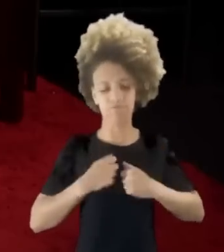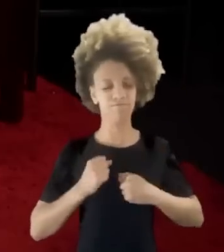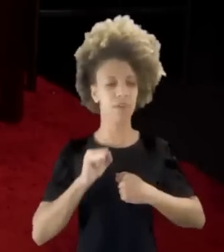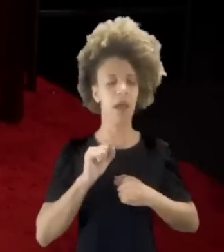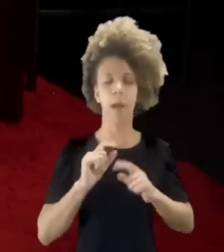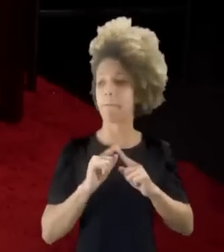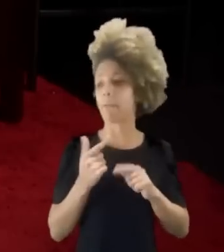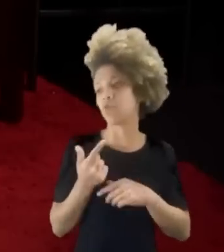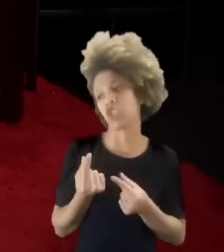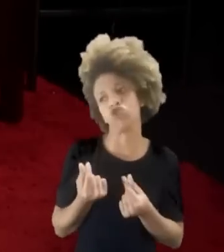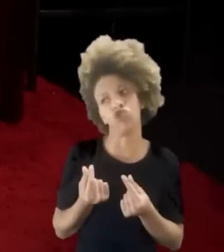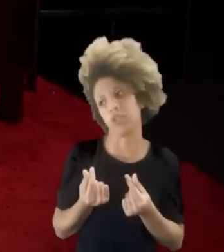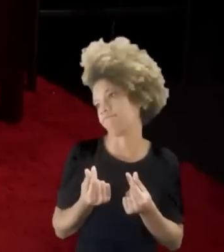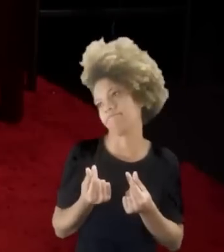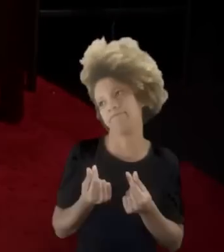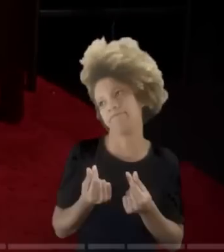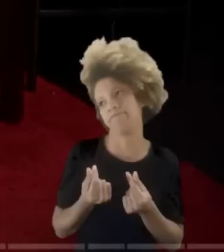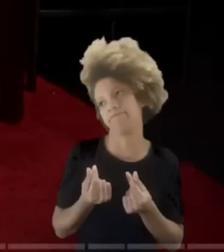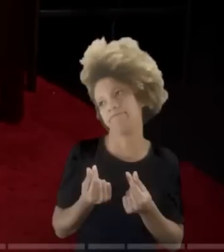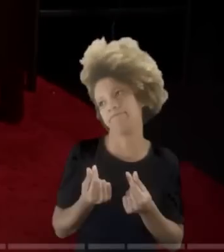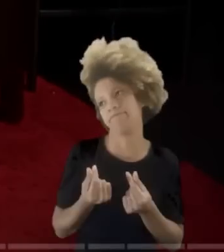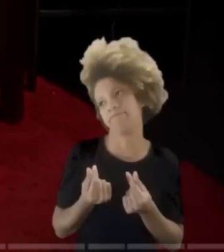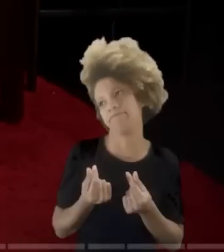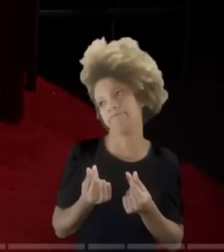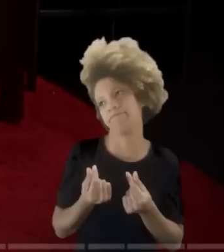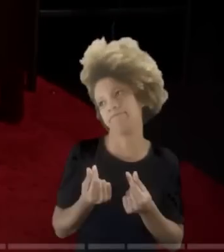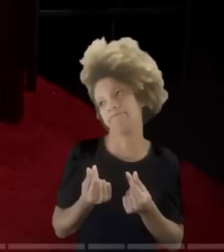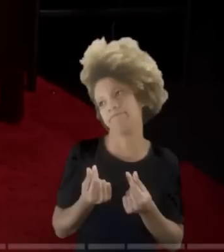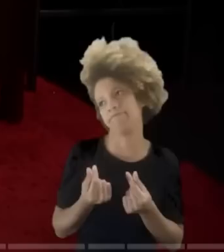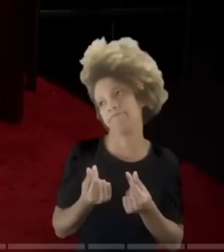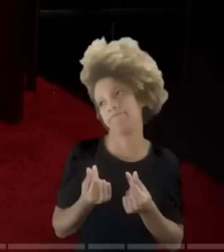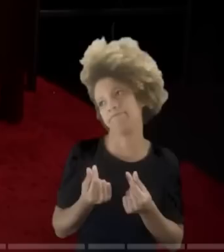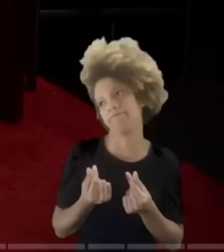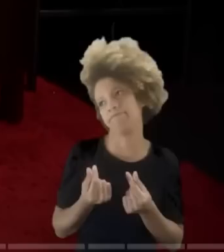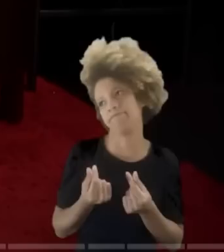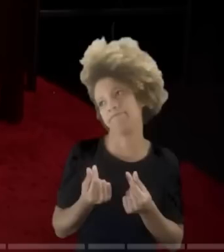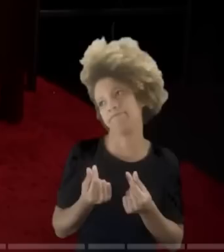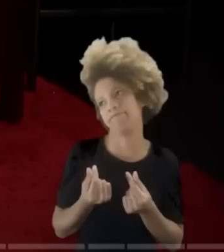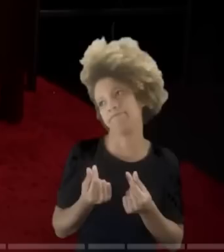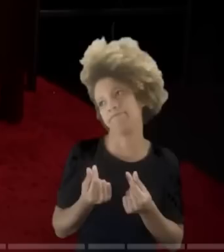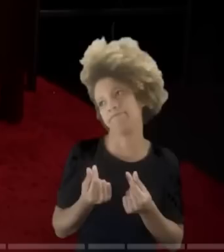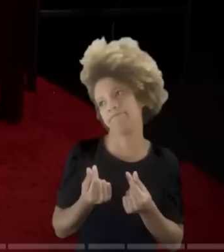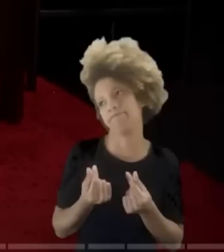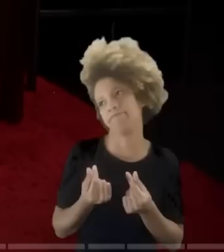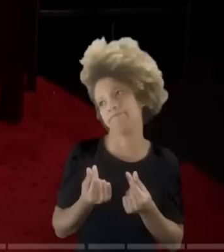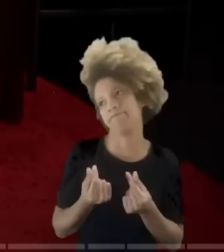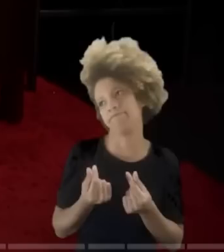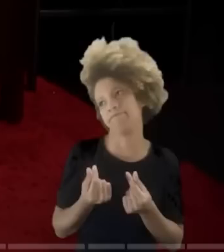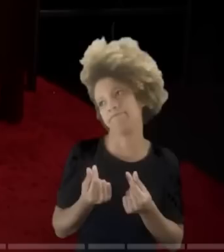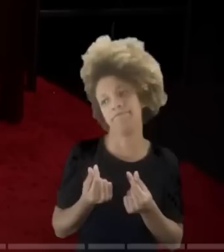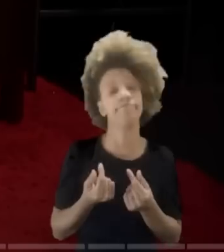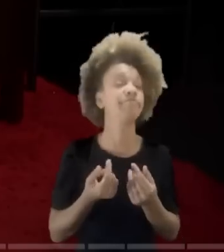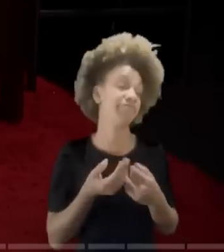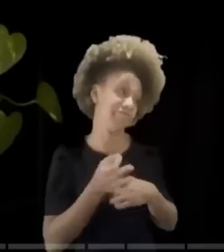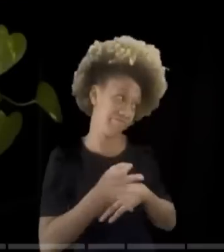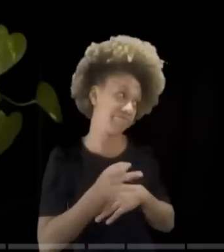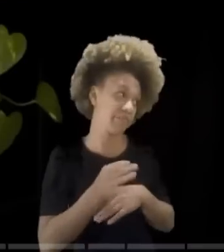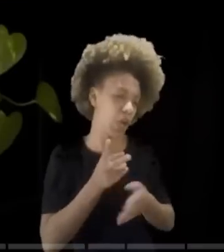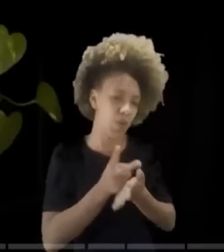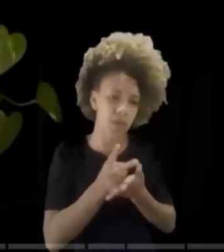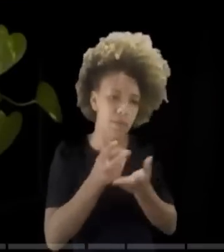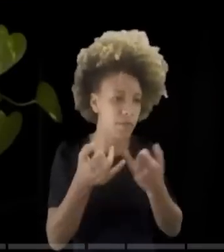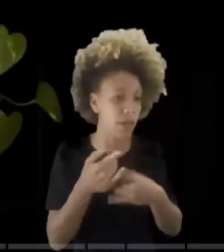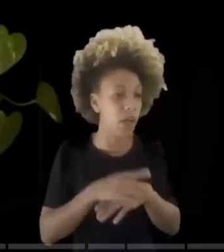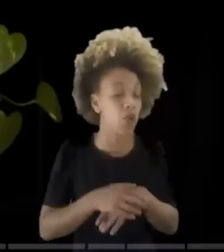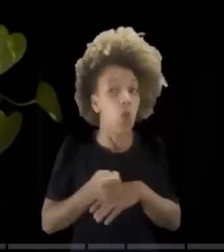super-herói mas ela não tem o dinheiro e ela tá eu achei caro não quer recomendado atrás desses ingredientes tem razão Rafaela tem toda razão eu sempre falo